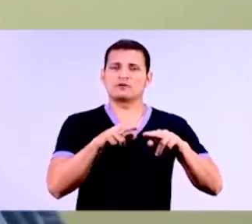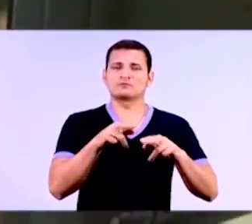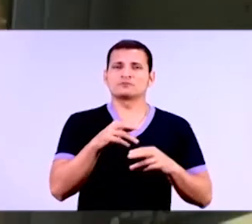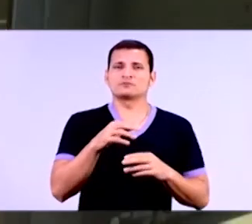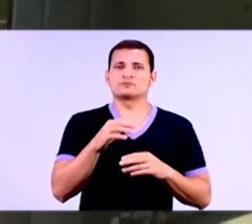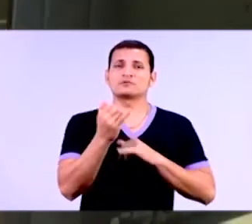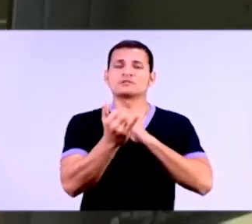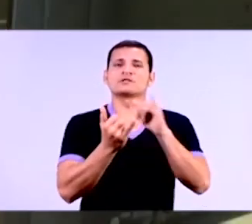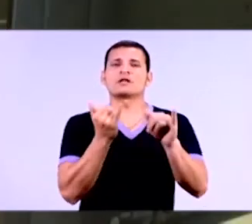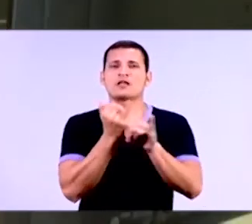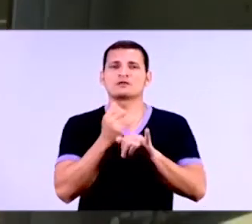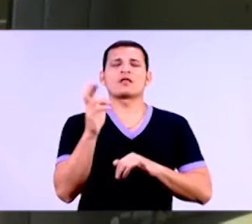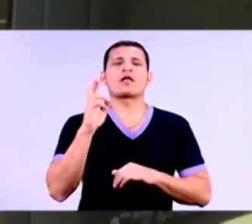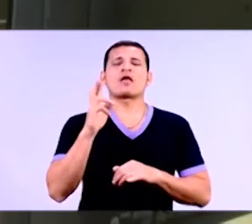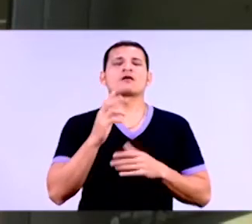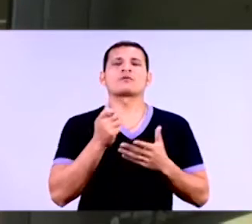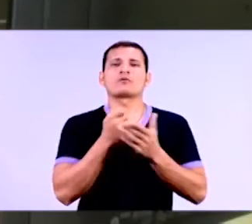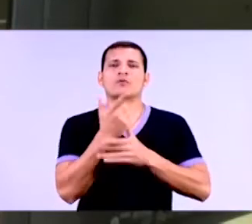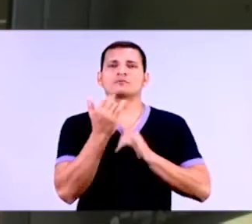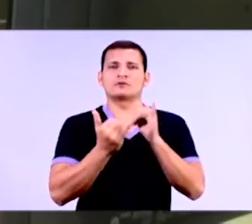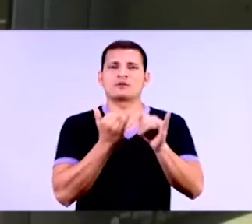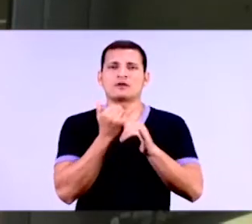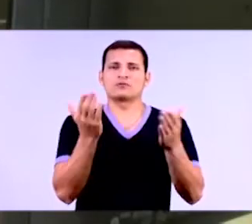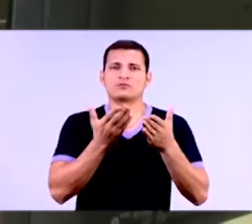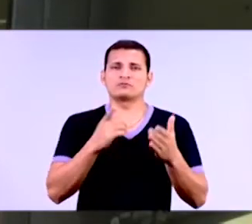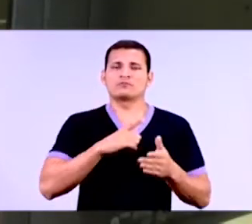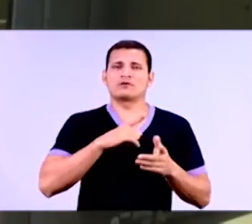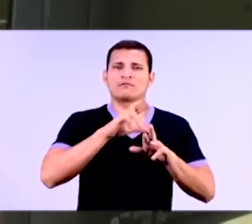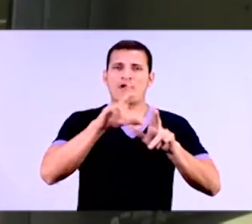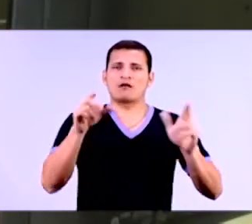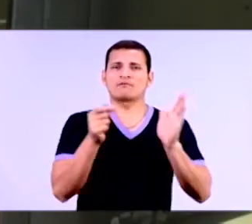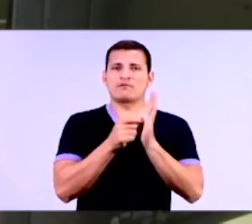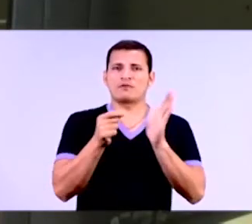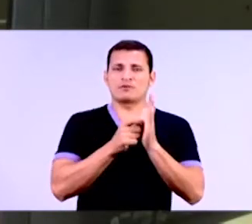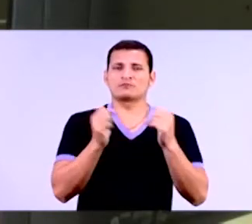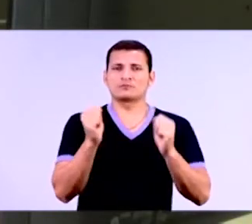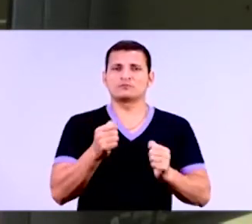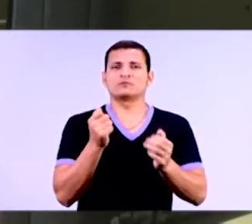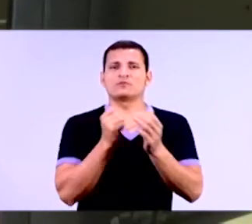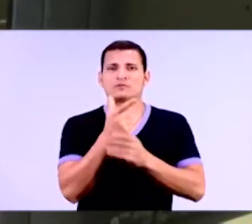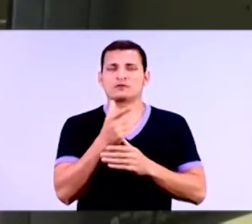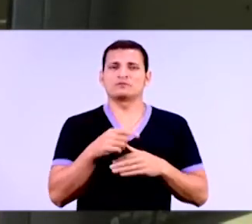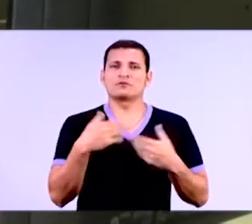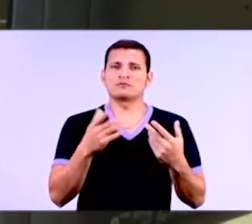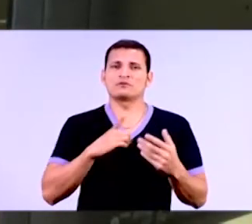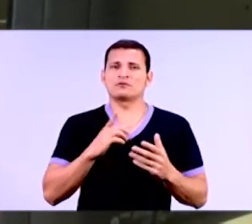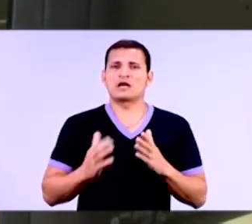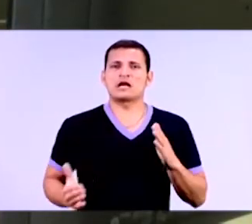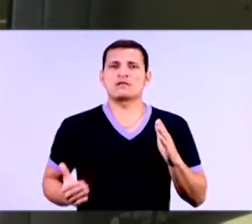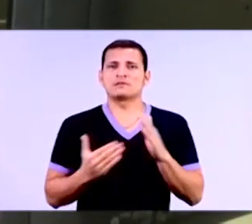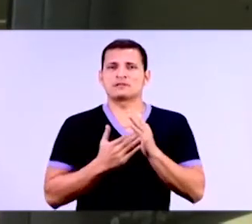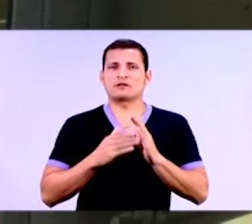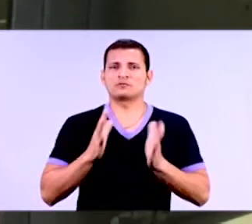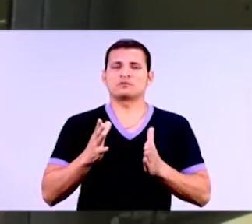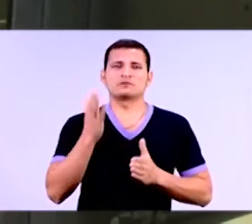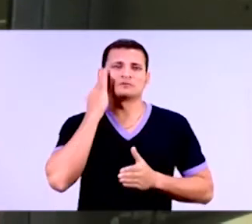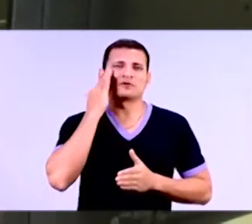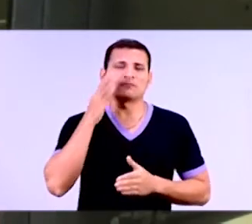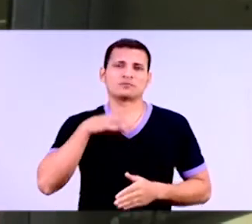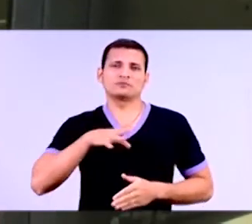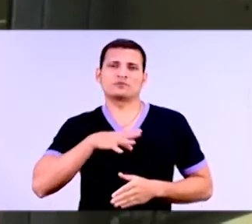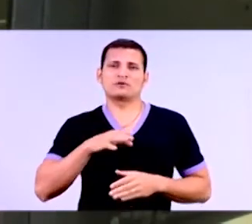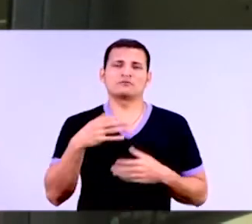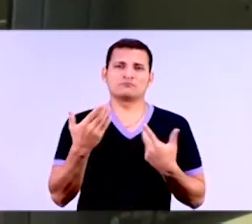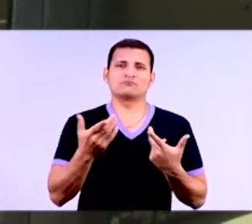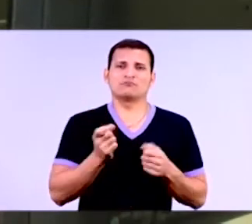internet hoje, a gente tem várias ferramentas aí para poder comprar. E a gente fica limitado, se a gente só sabe português, usar